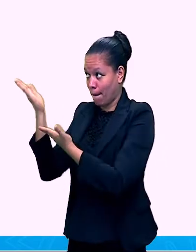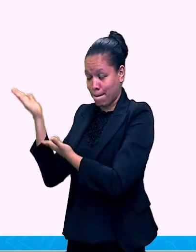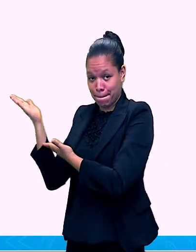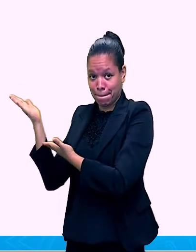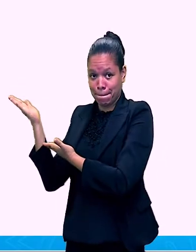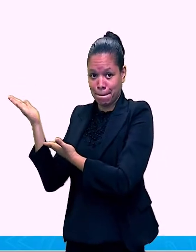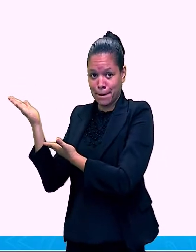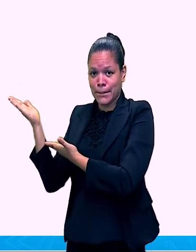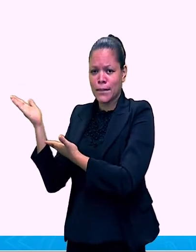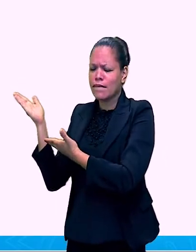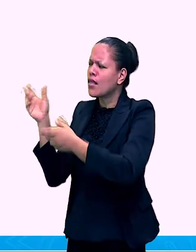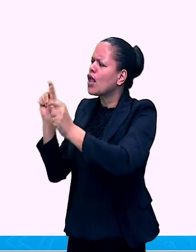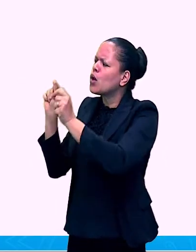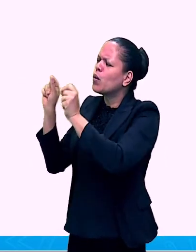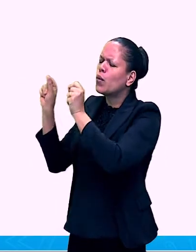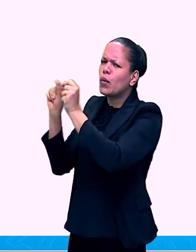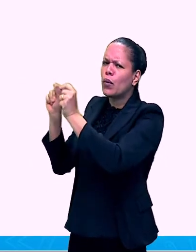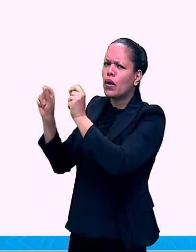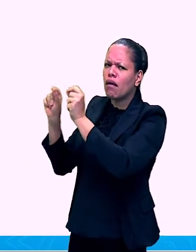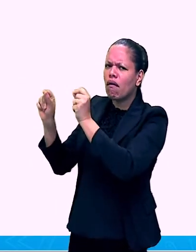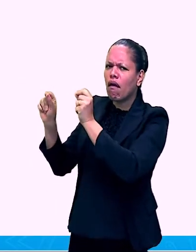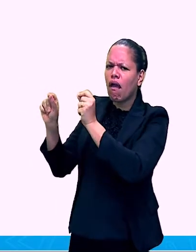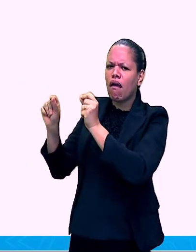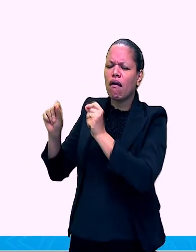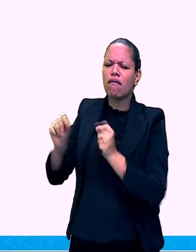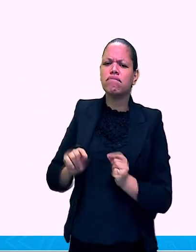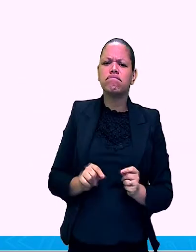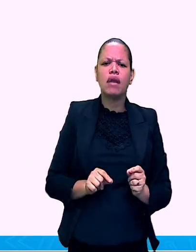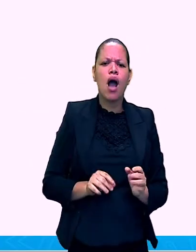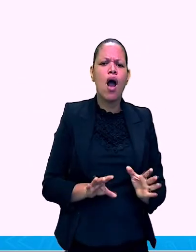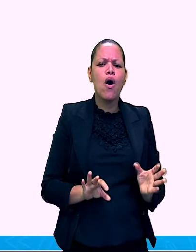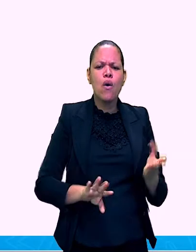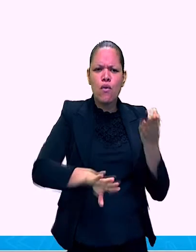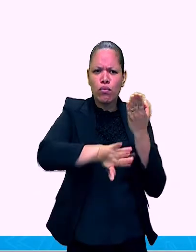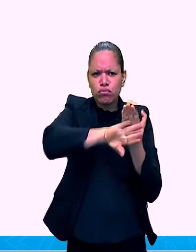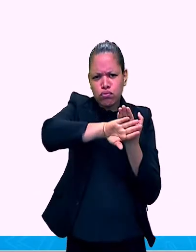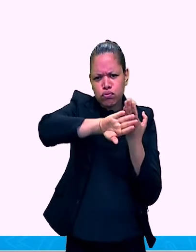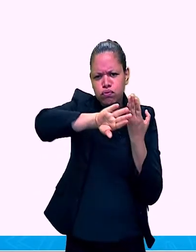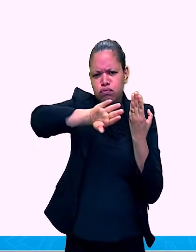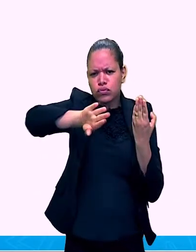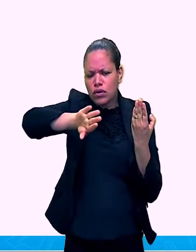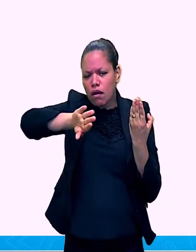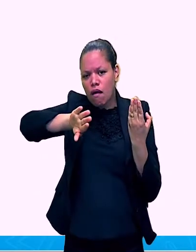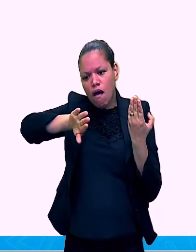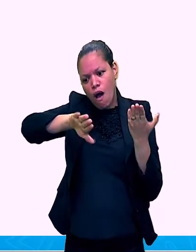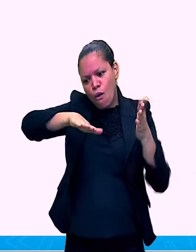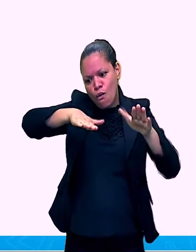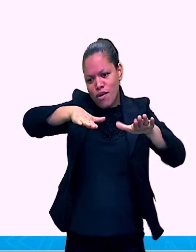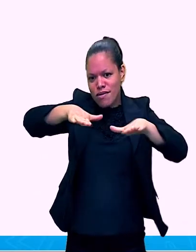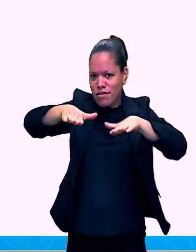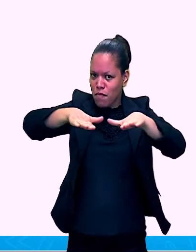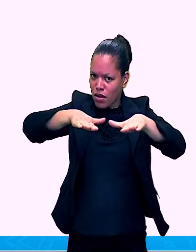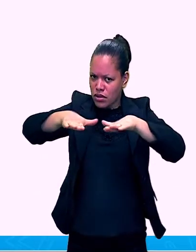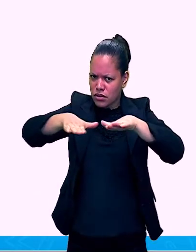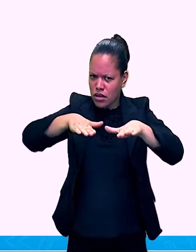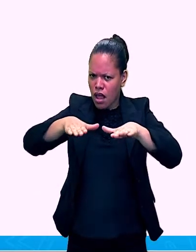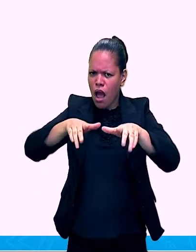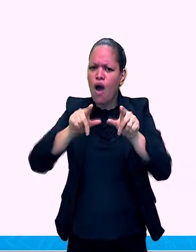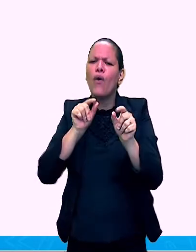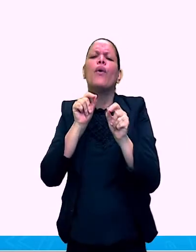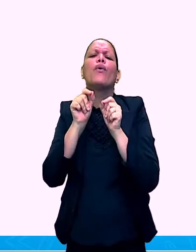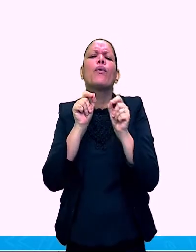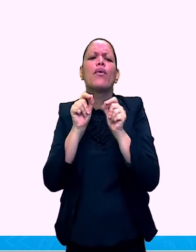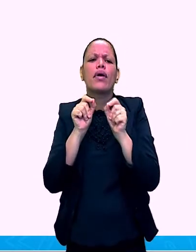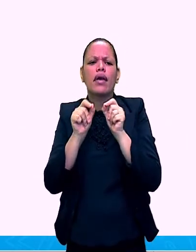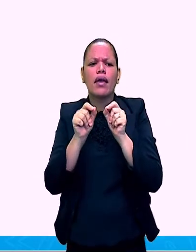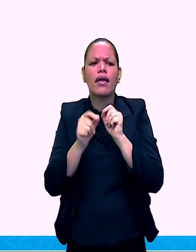elas? A migração, que nós já estudamos, quando a pessoa sai lá do seu lugar e vai para um outro, e lá ele vai ter que aprender a